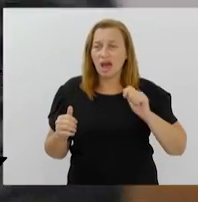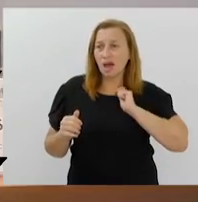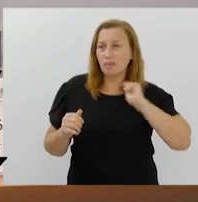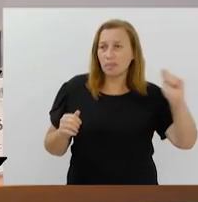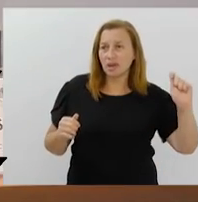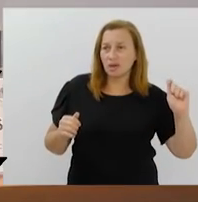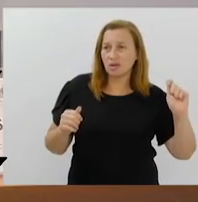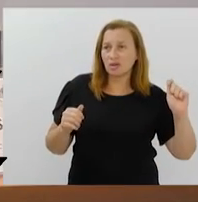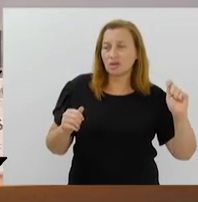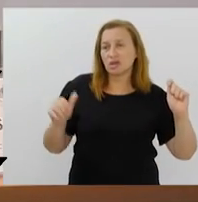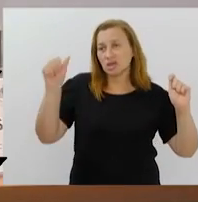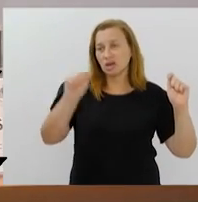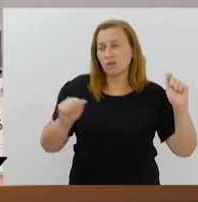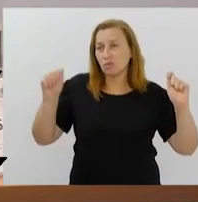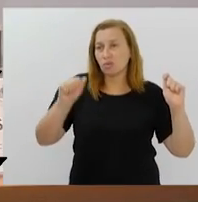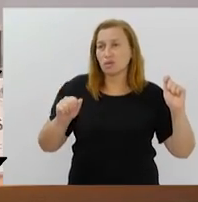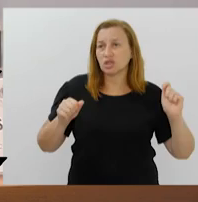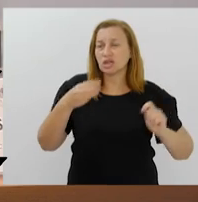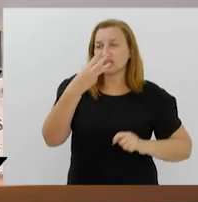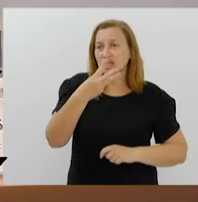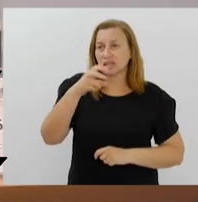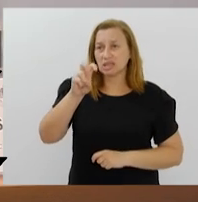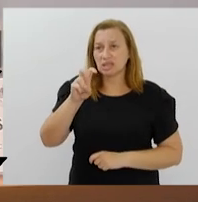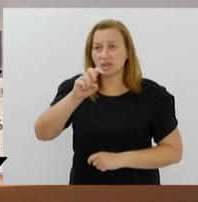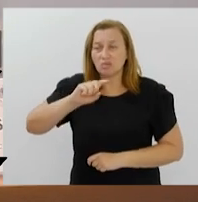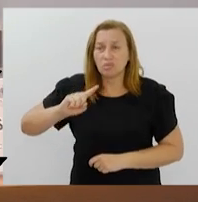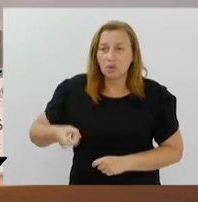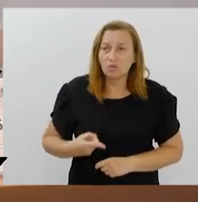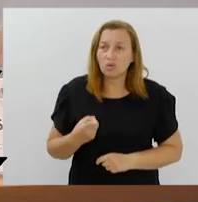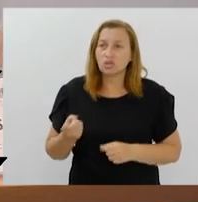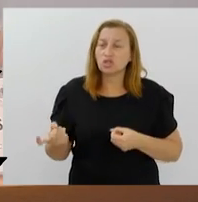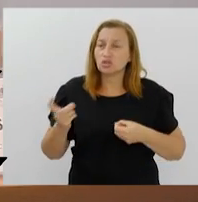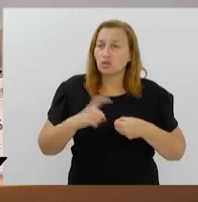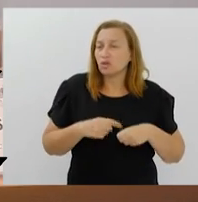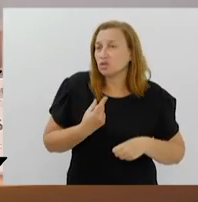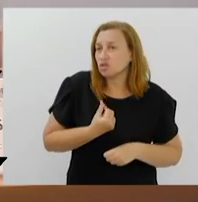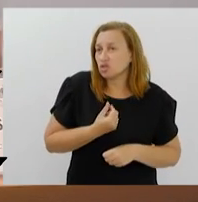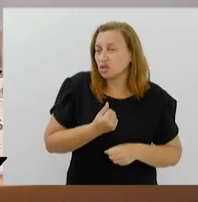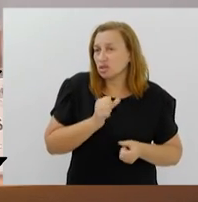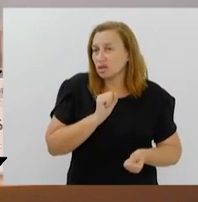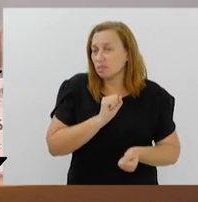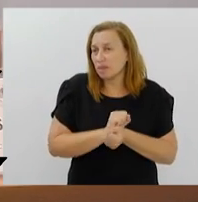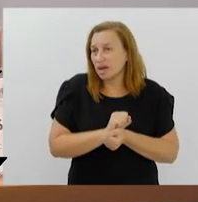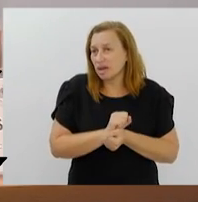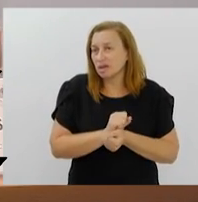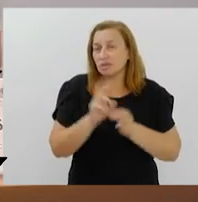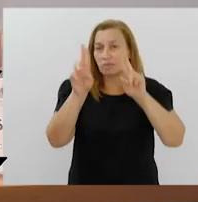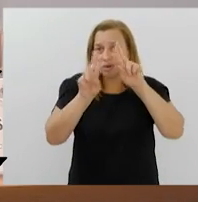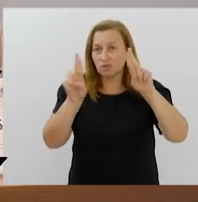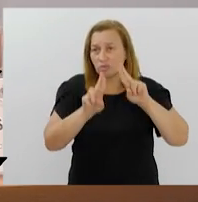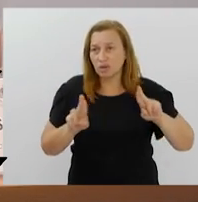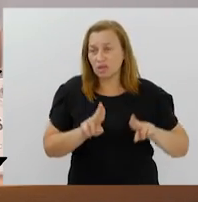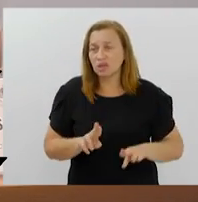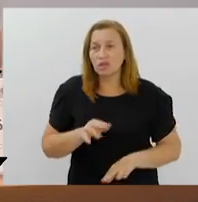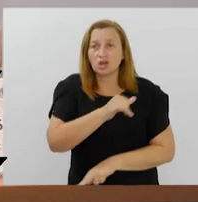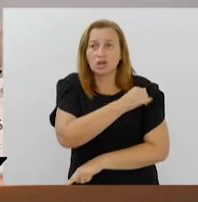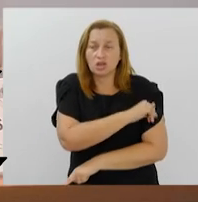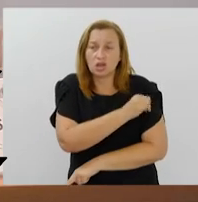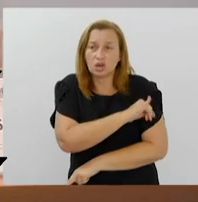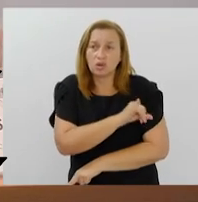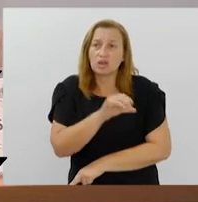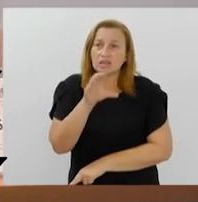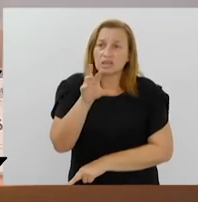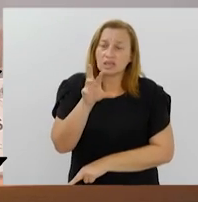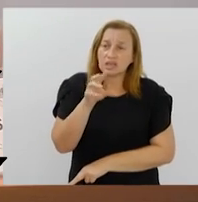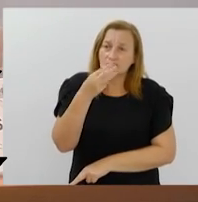35 milhões de reembolso que estavam retidos pela Unimed Rio 35